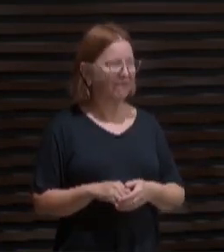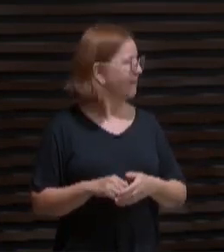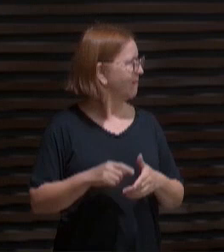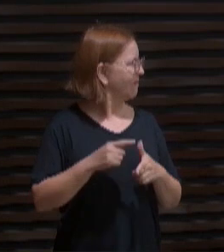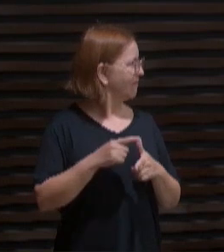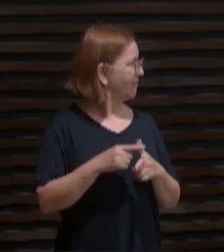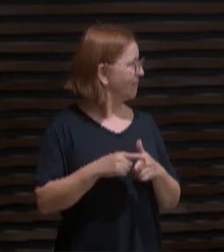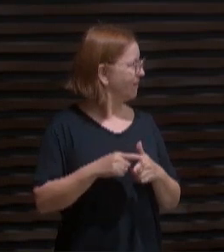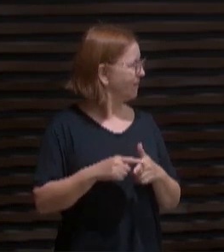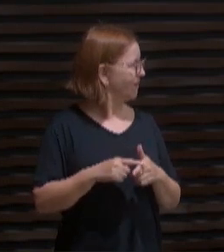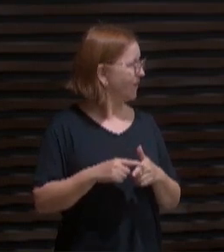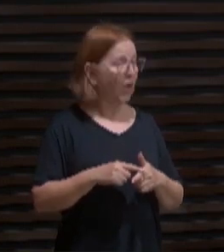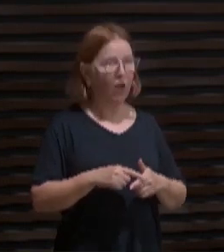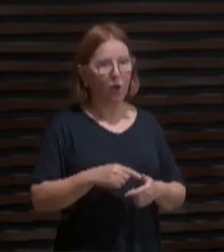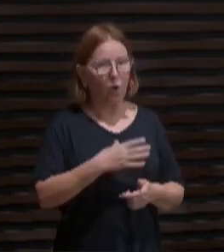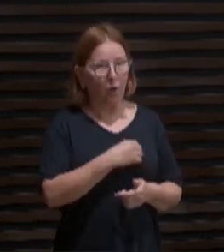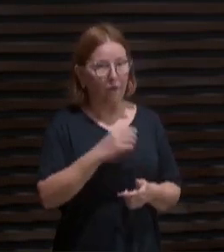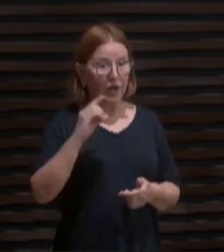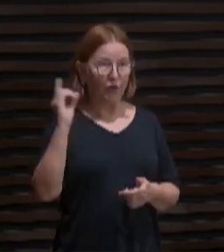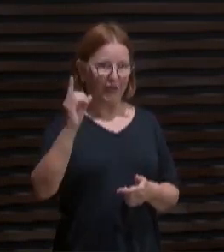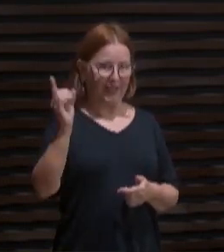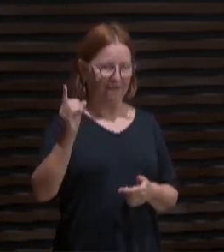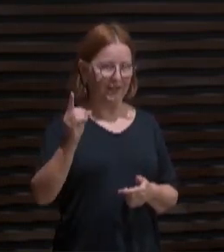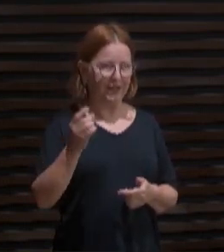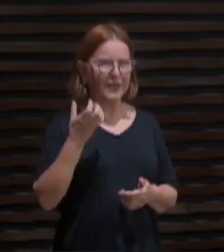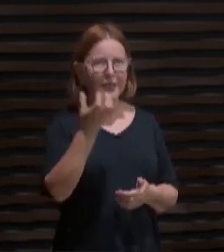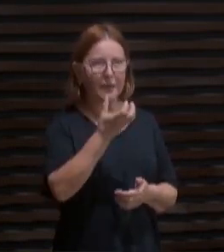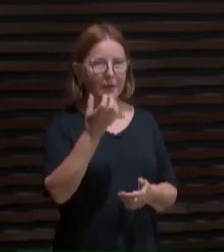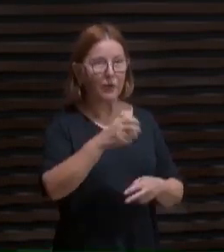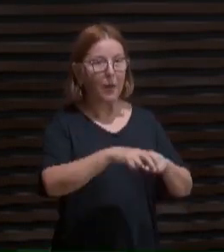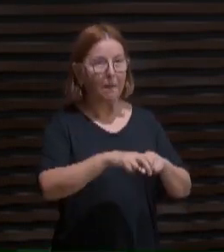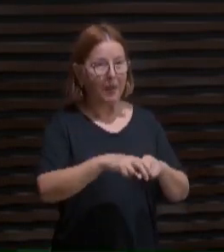Aminon, o filho de Davi, que se apaixonou pela